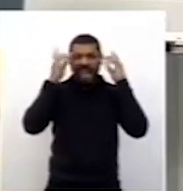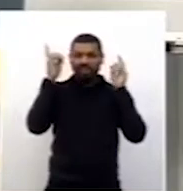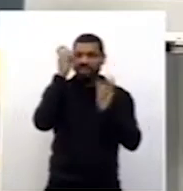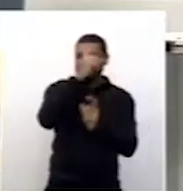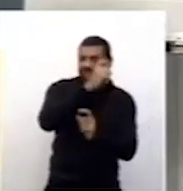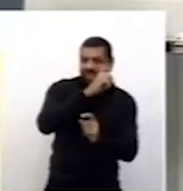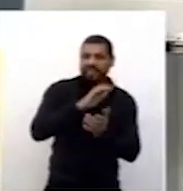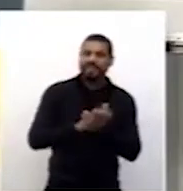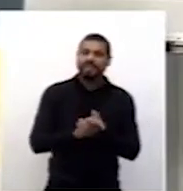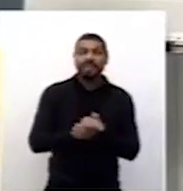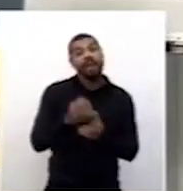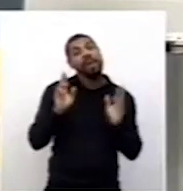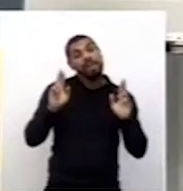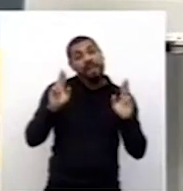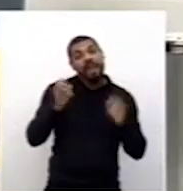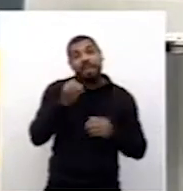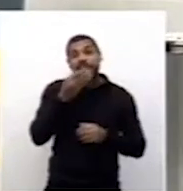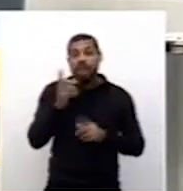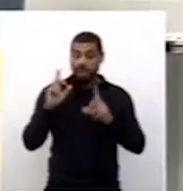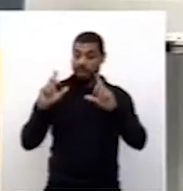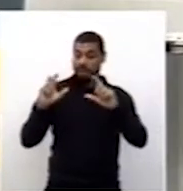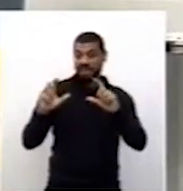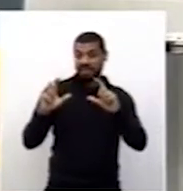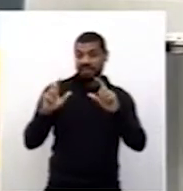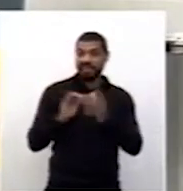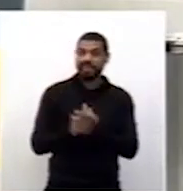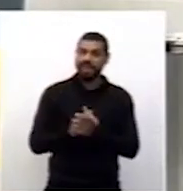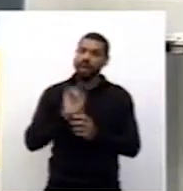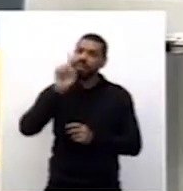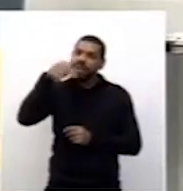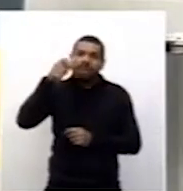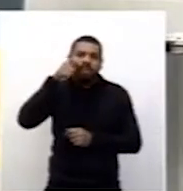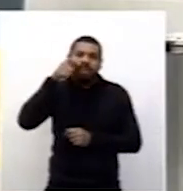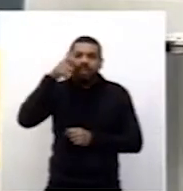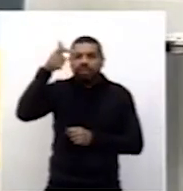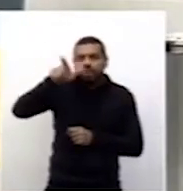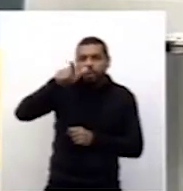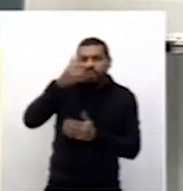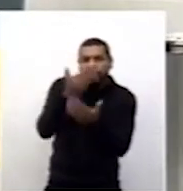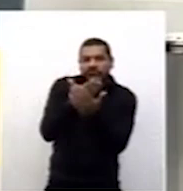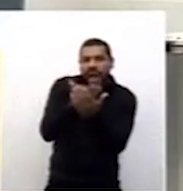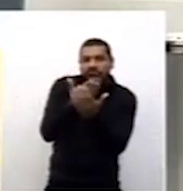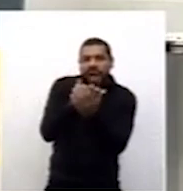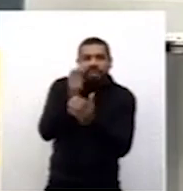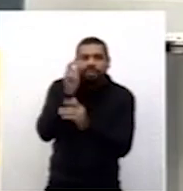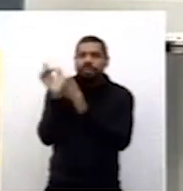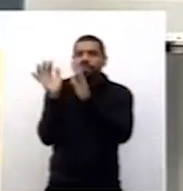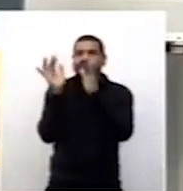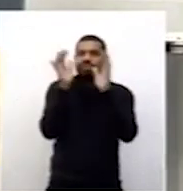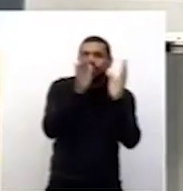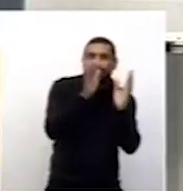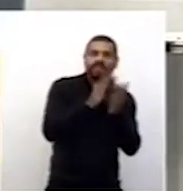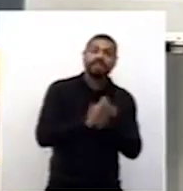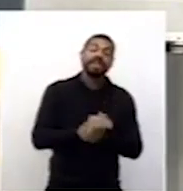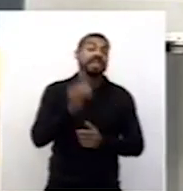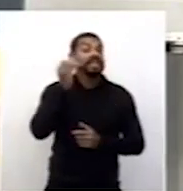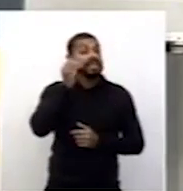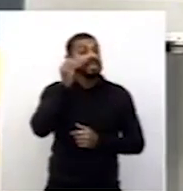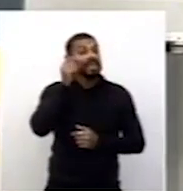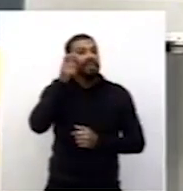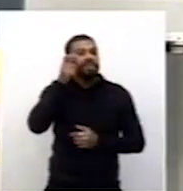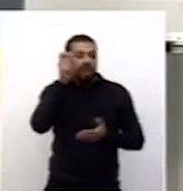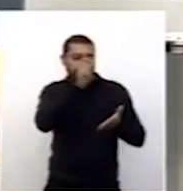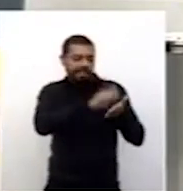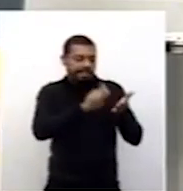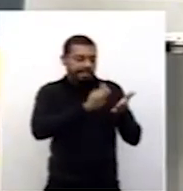acompanhar, eu espero que tenha tirado o print, ou depois você assiste a aula novamente que ficou gravada e você vai fazer os seus registros.